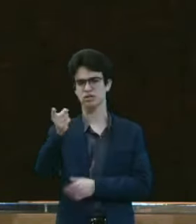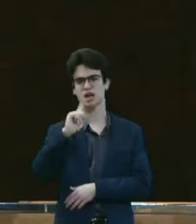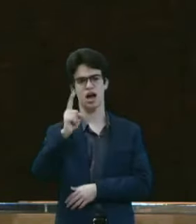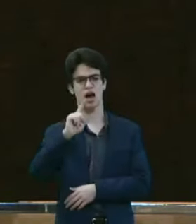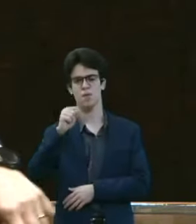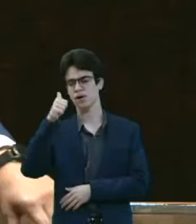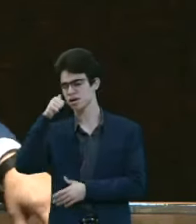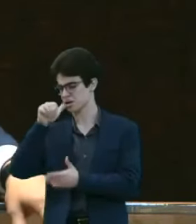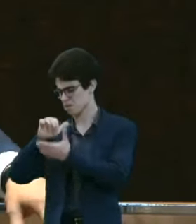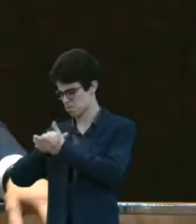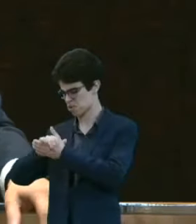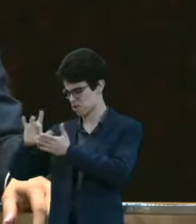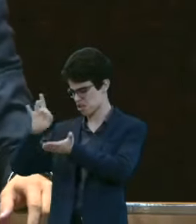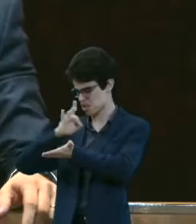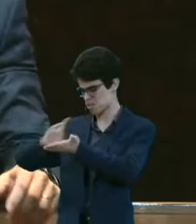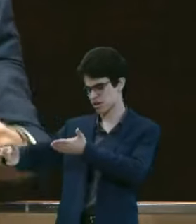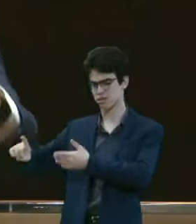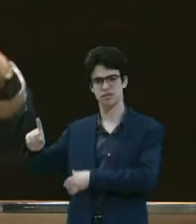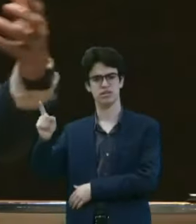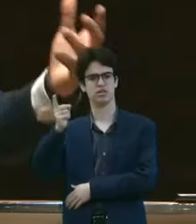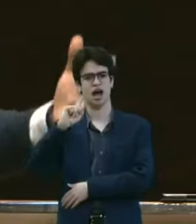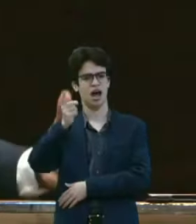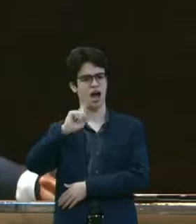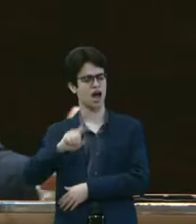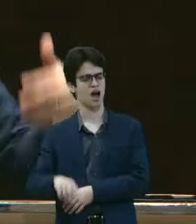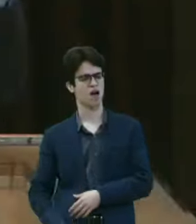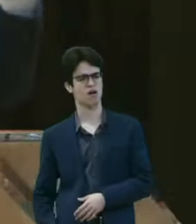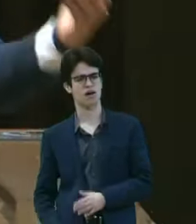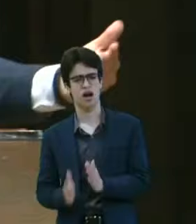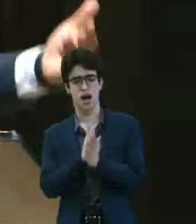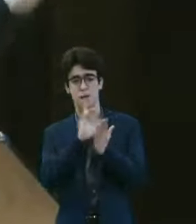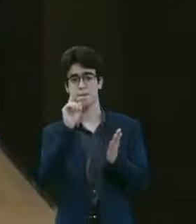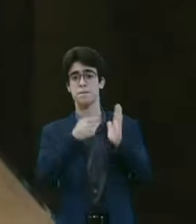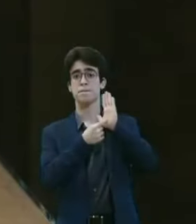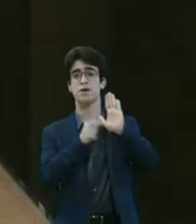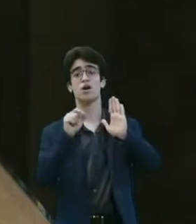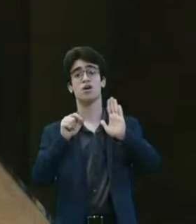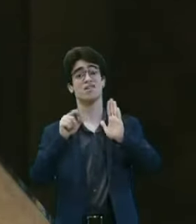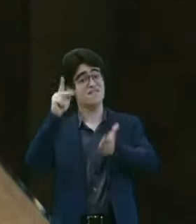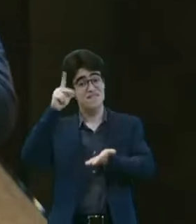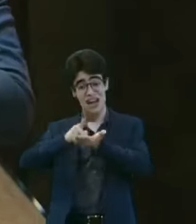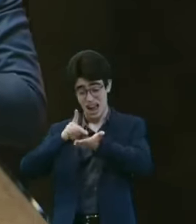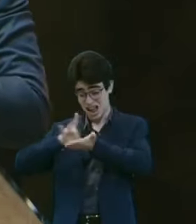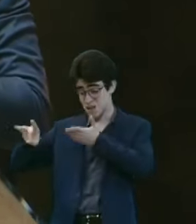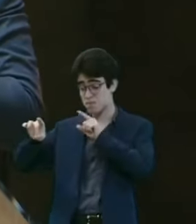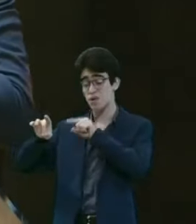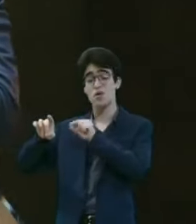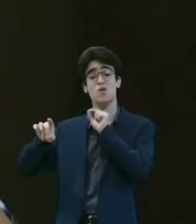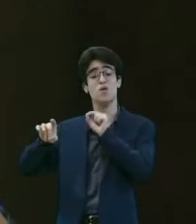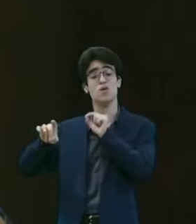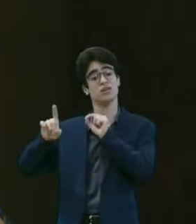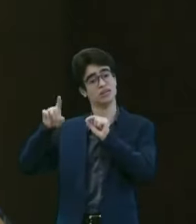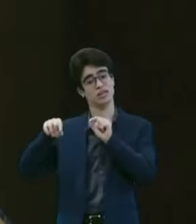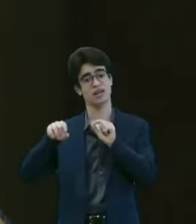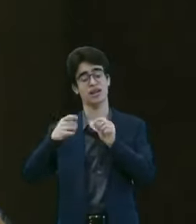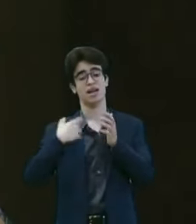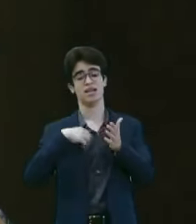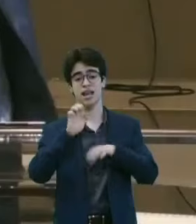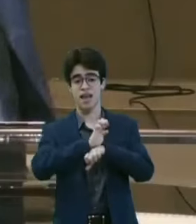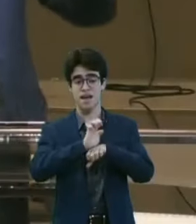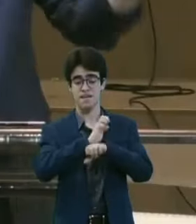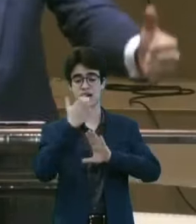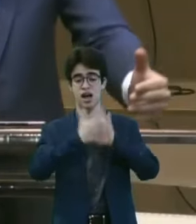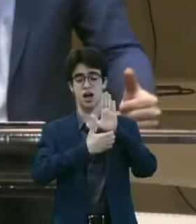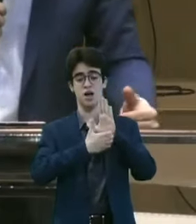esposa não é a tua inimiga. A Bíblia vai falar qual é o nosso verdadeiro inimigo em Efésios 6,12. Pois